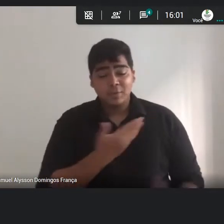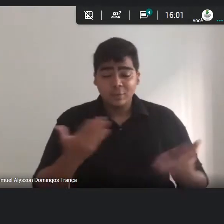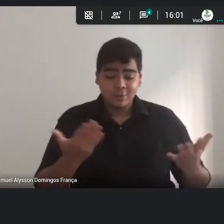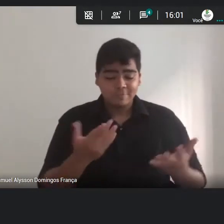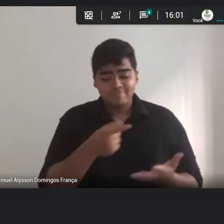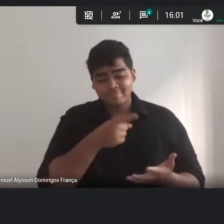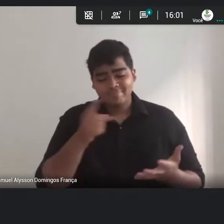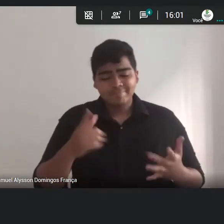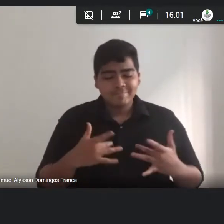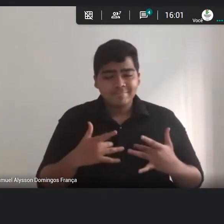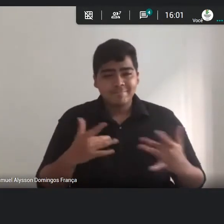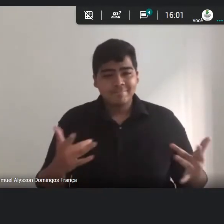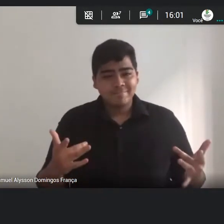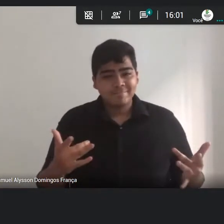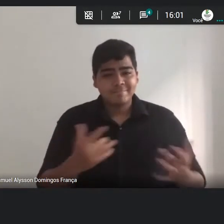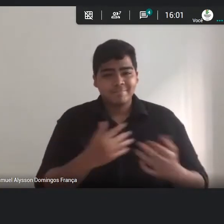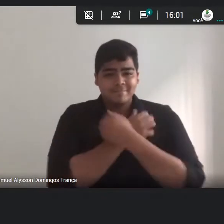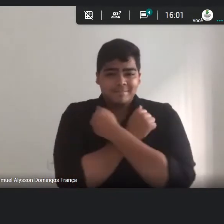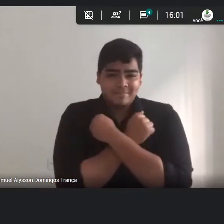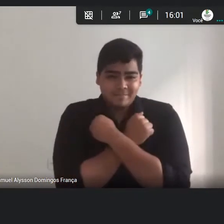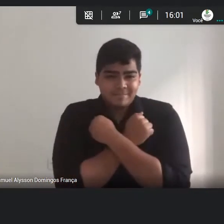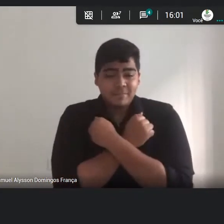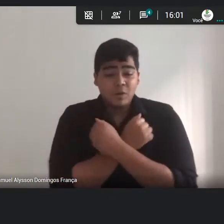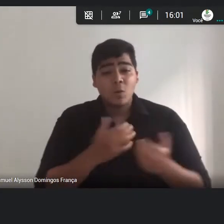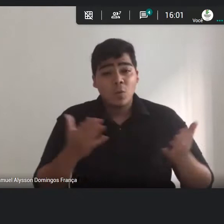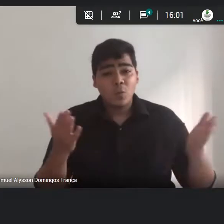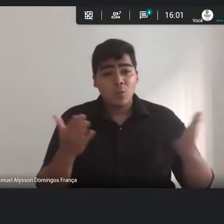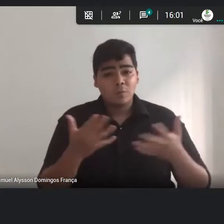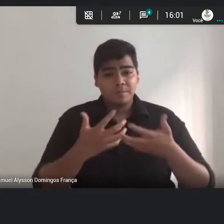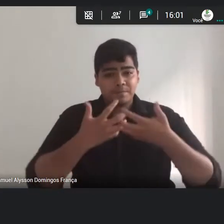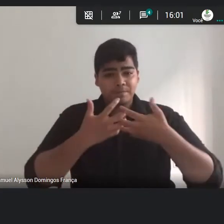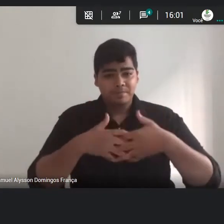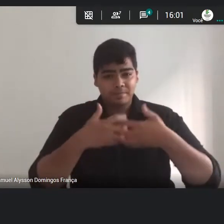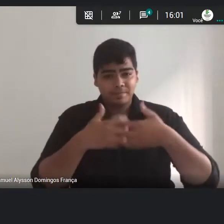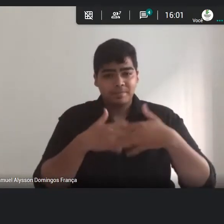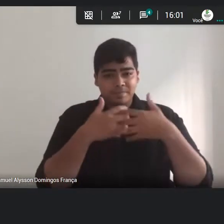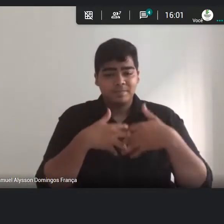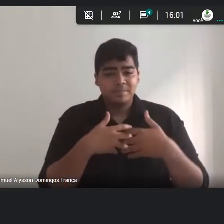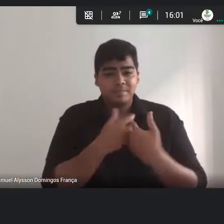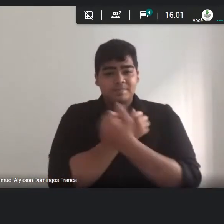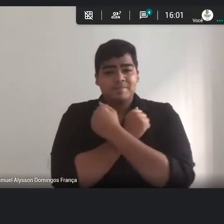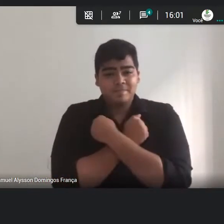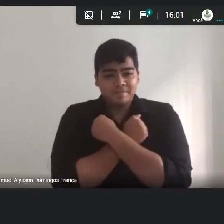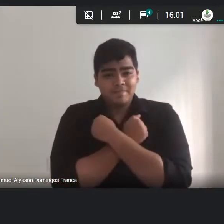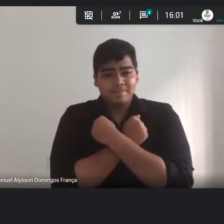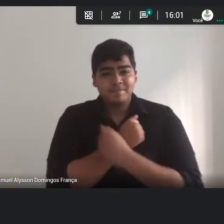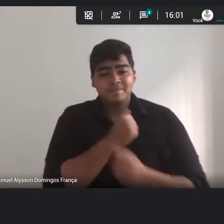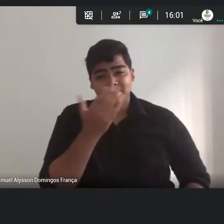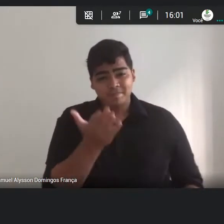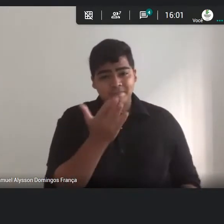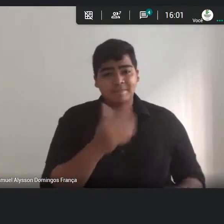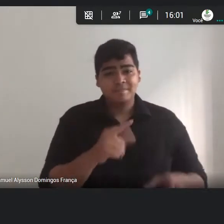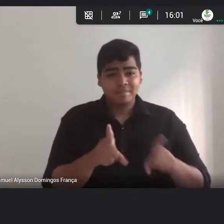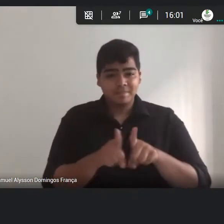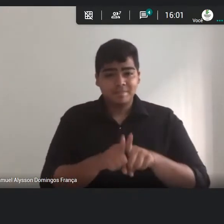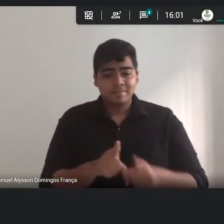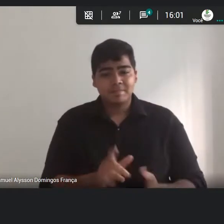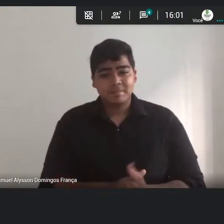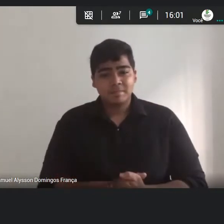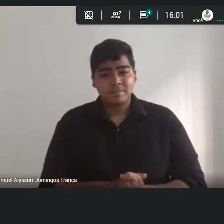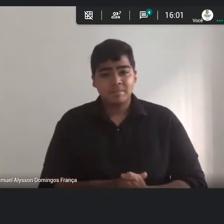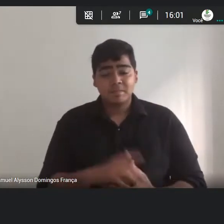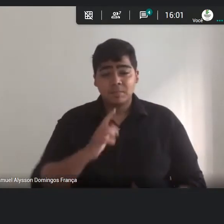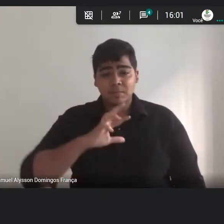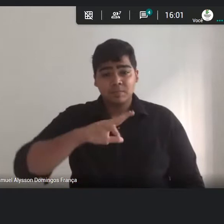e abraçados. Hoje o IFPB se abraça e te abraça também. Vários